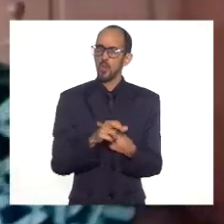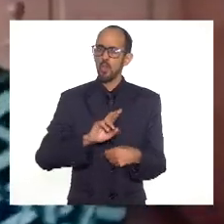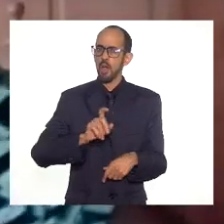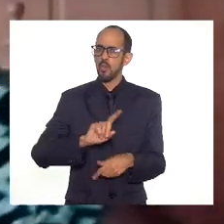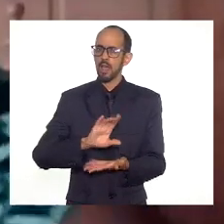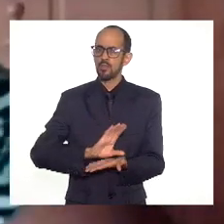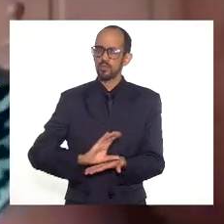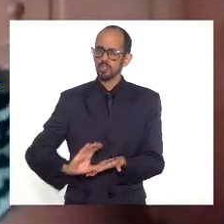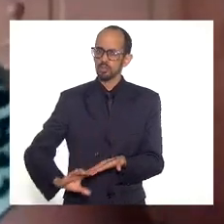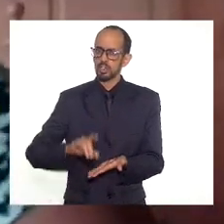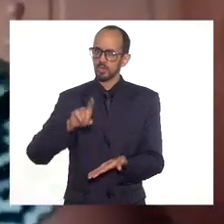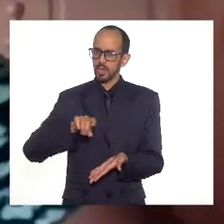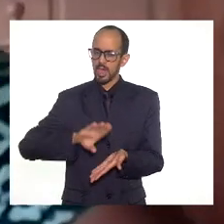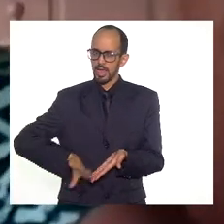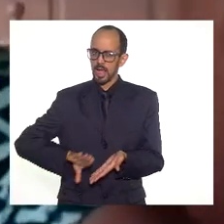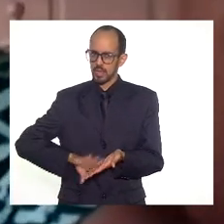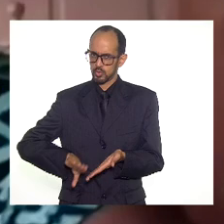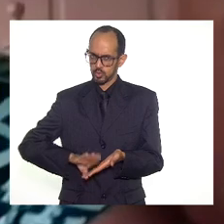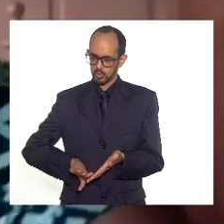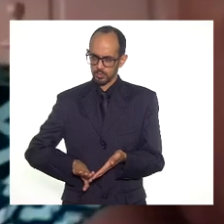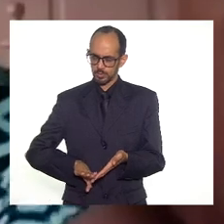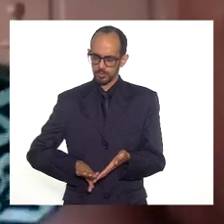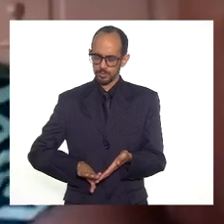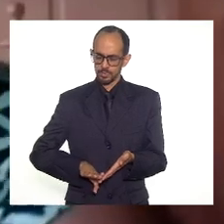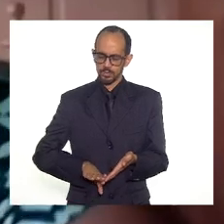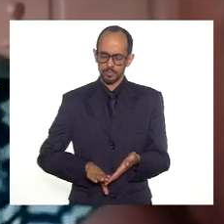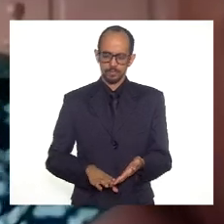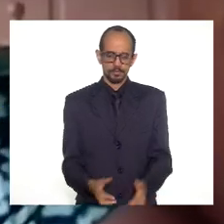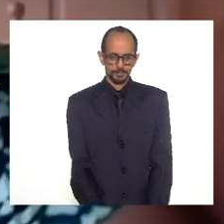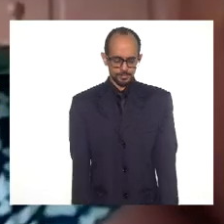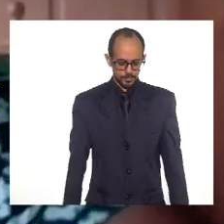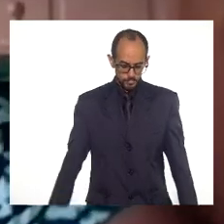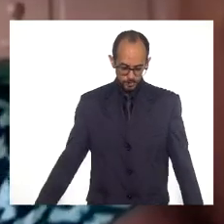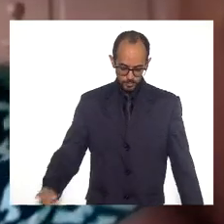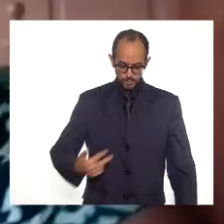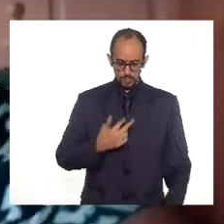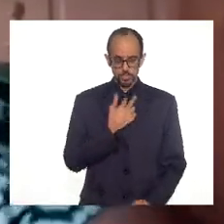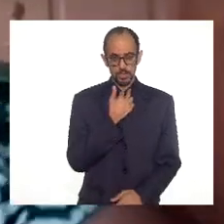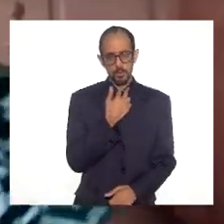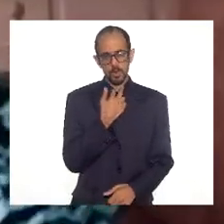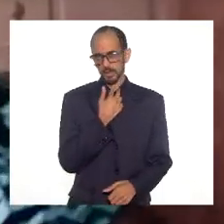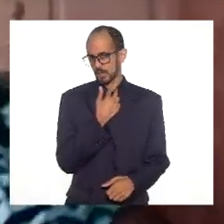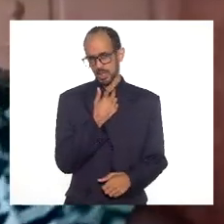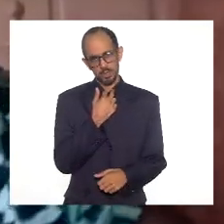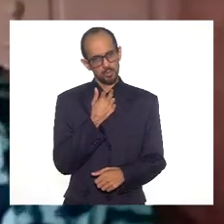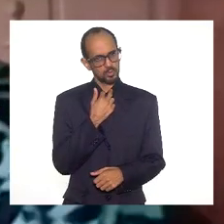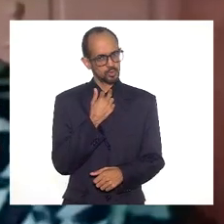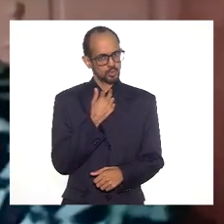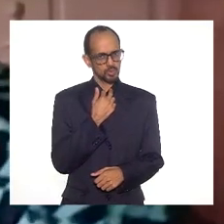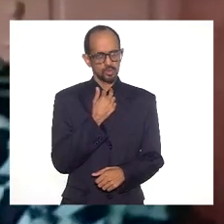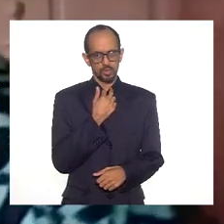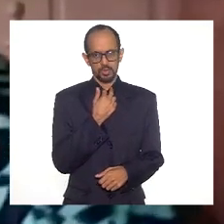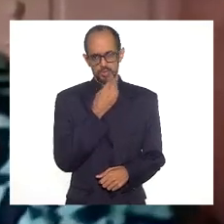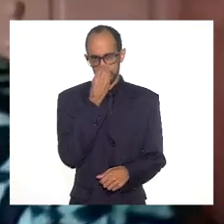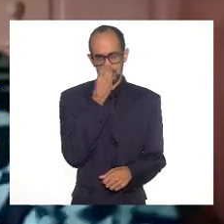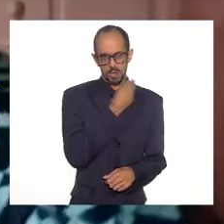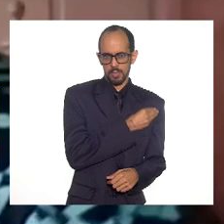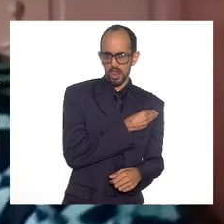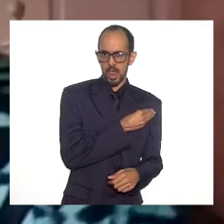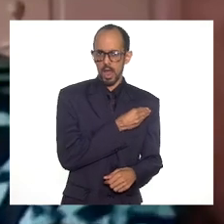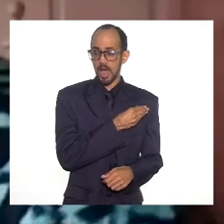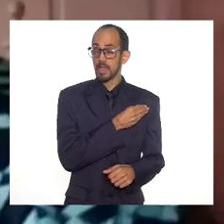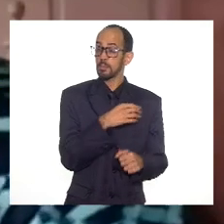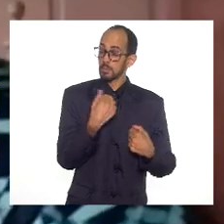é gasto. Então, nós não podíamos perder a oportunidade de complementar essa discussão